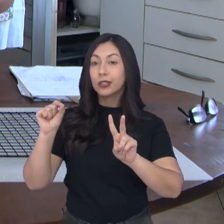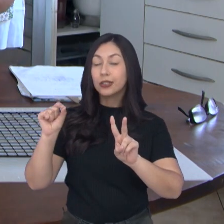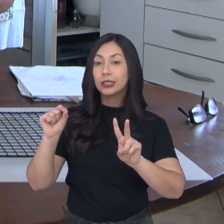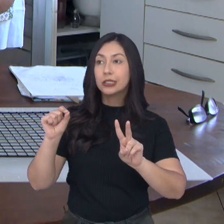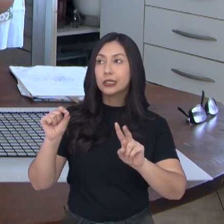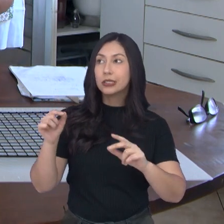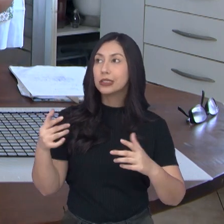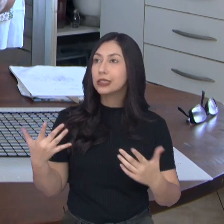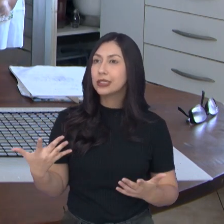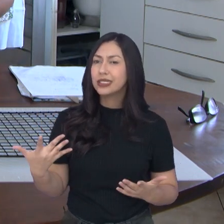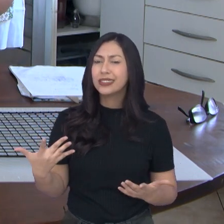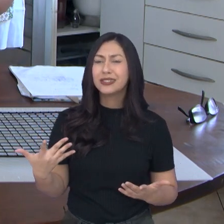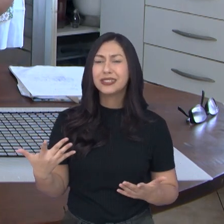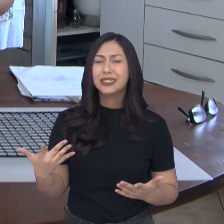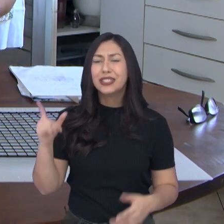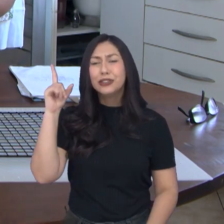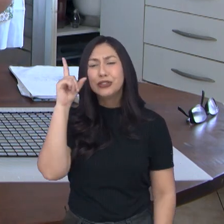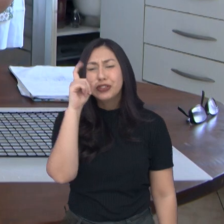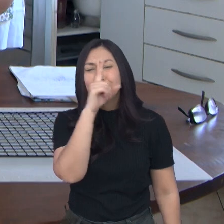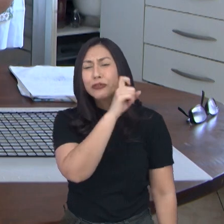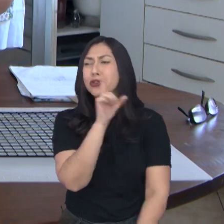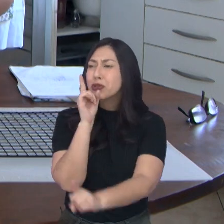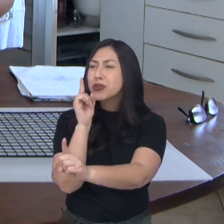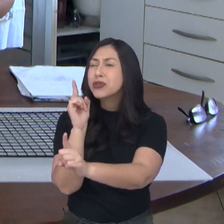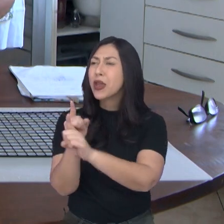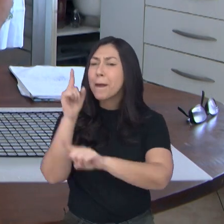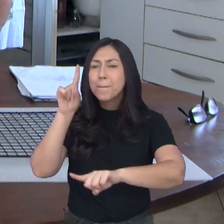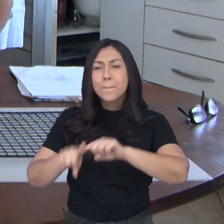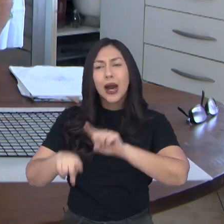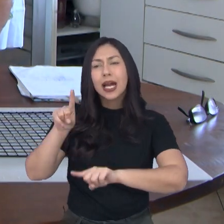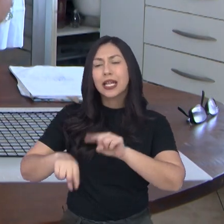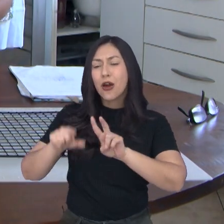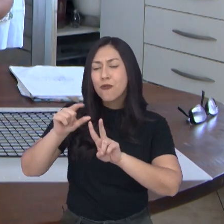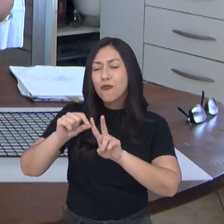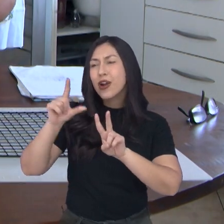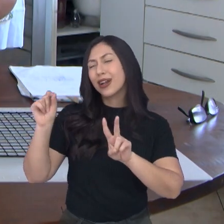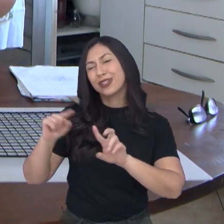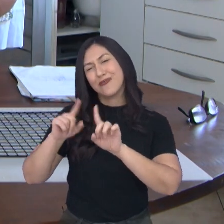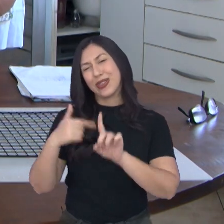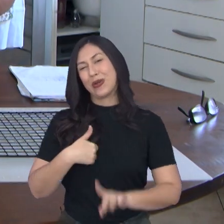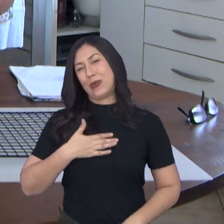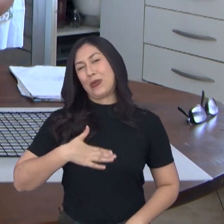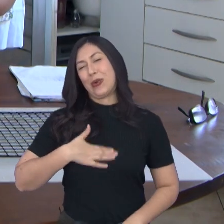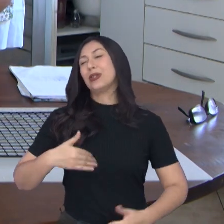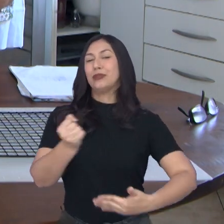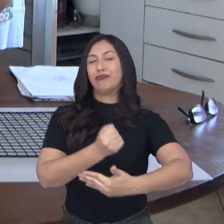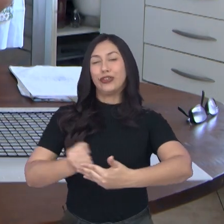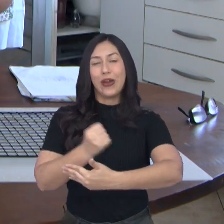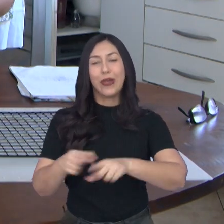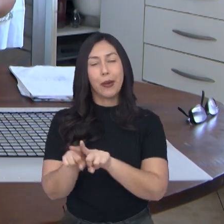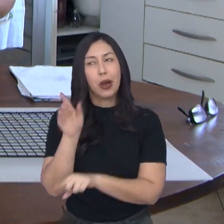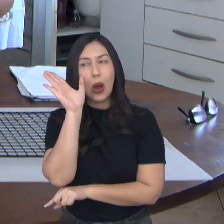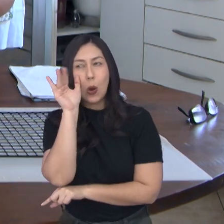achava... Tinha dificuldades em encontrar produtos veganos para ela, né? Aí, como eu gosto de cozinhar, sou curiosa